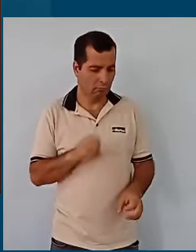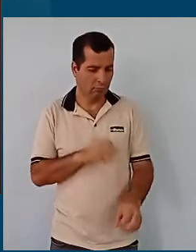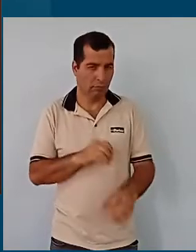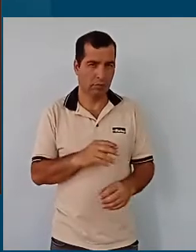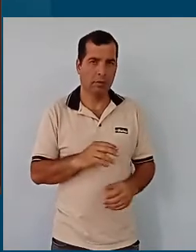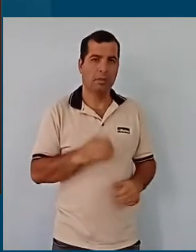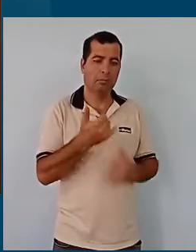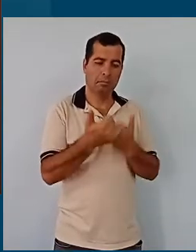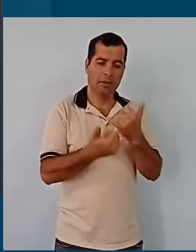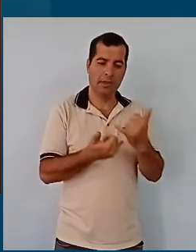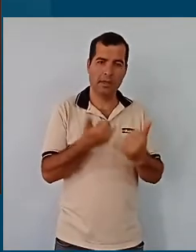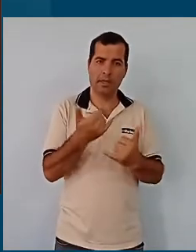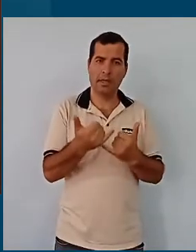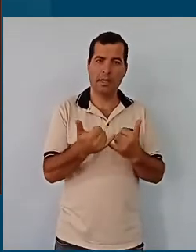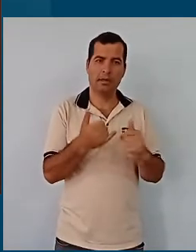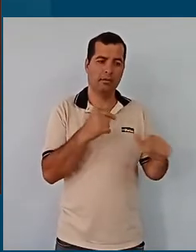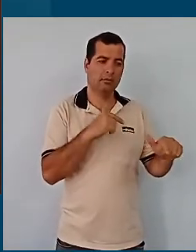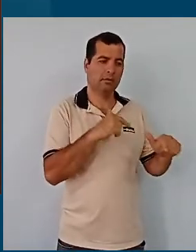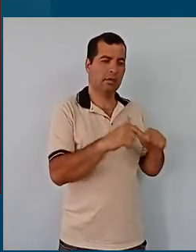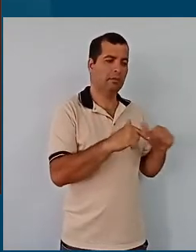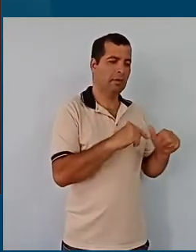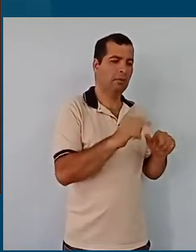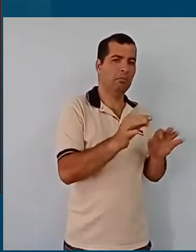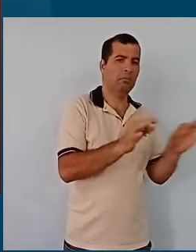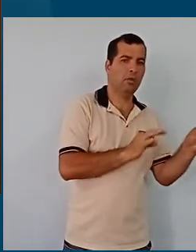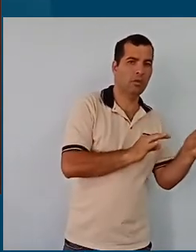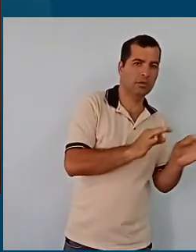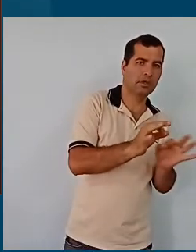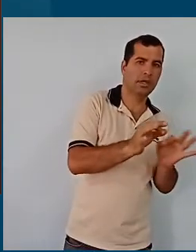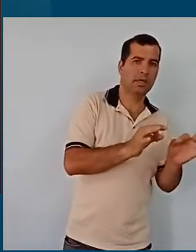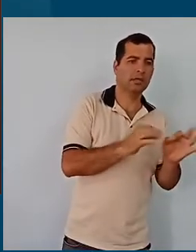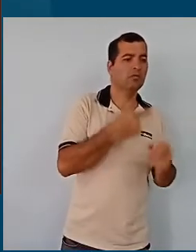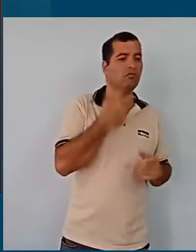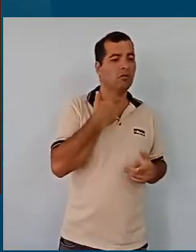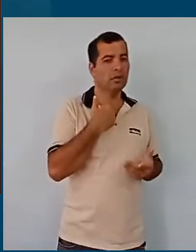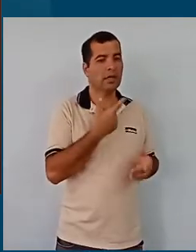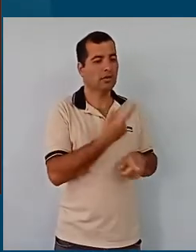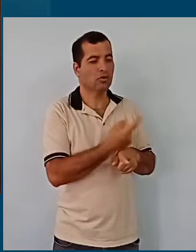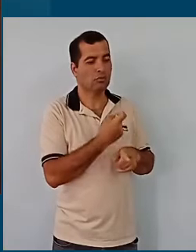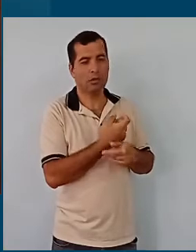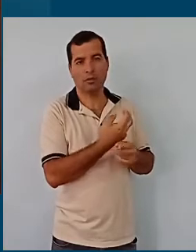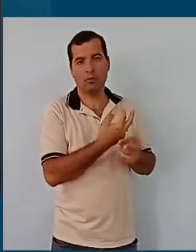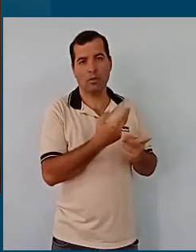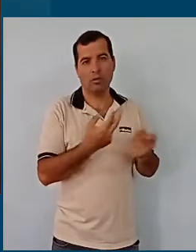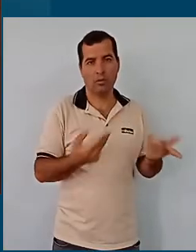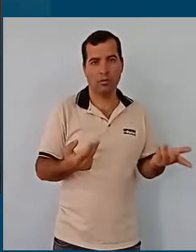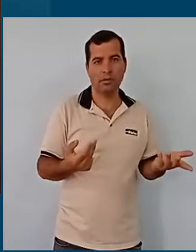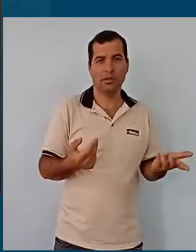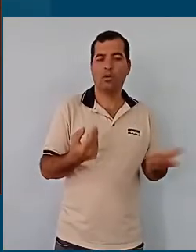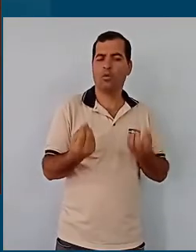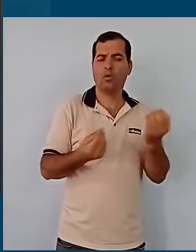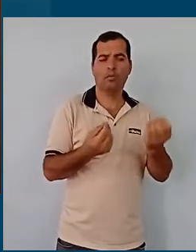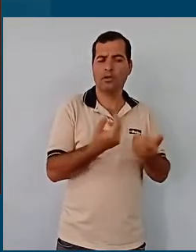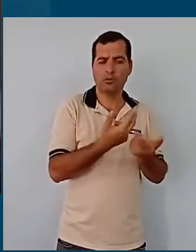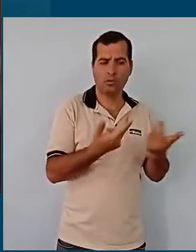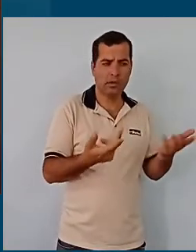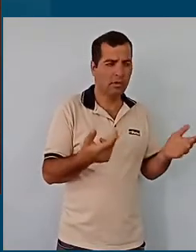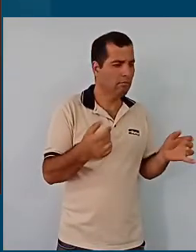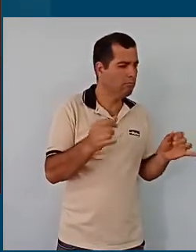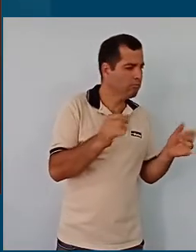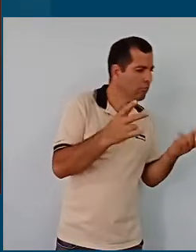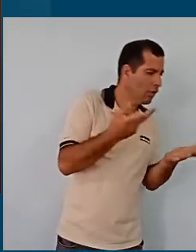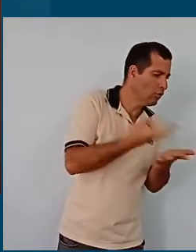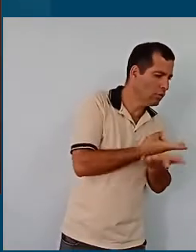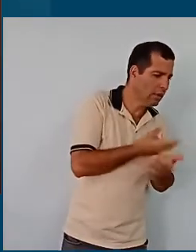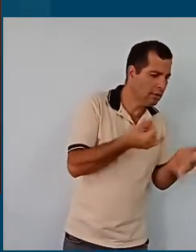do brincar para o trabalho com projetos, onde é que elas querem descobrir coisas, elas querem descobrir como as coisas funcionam, como